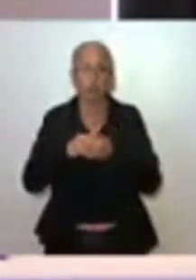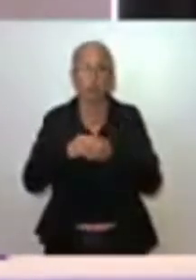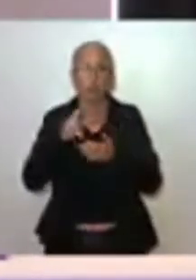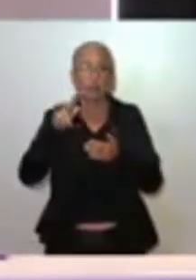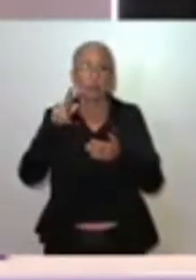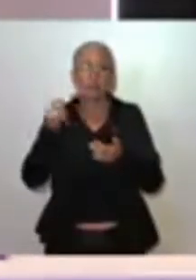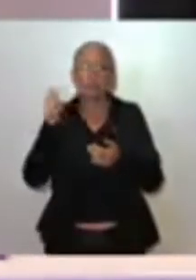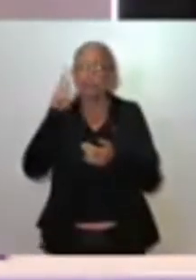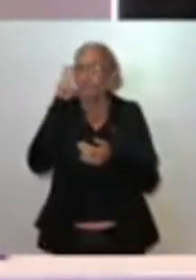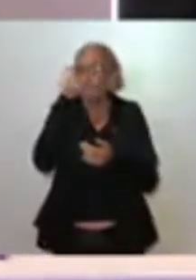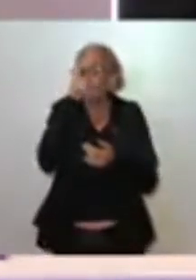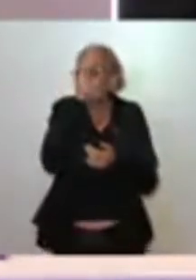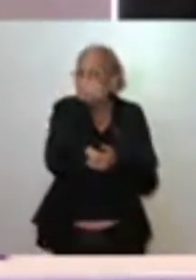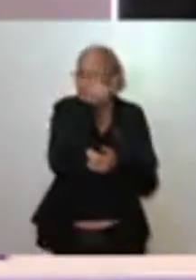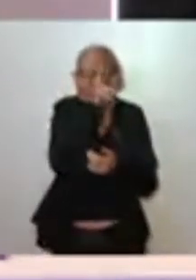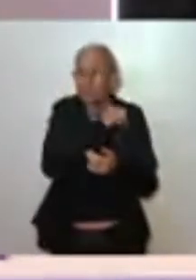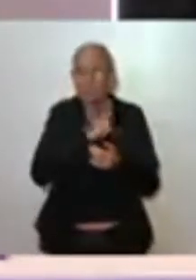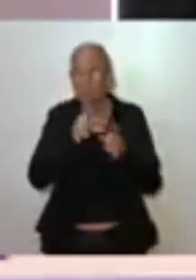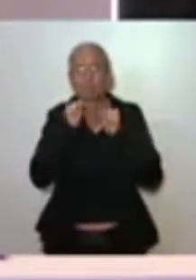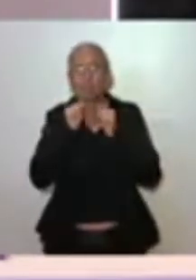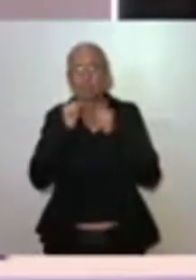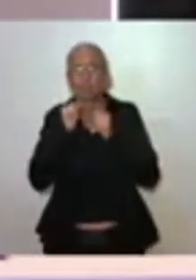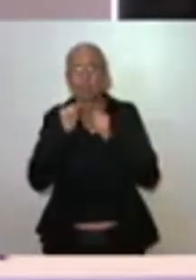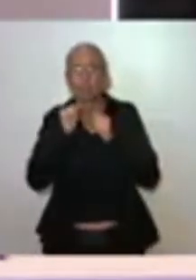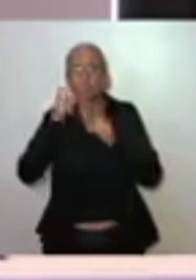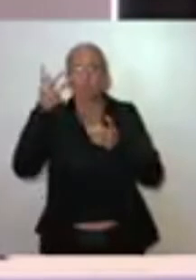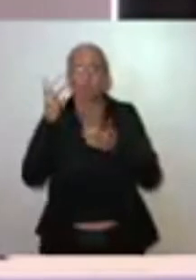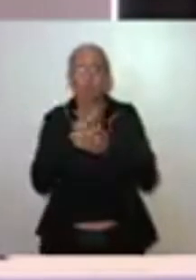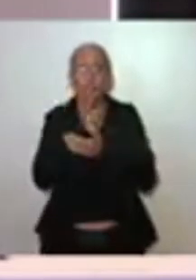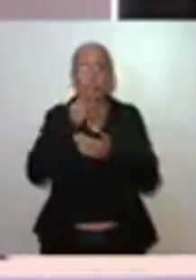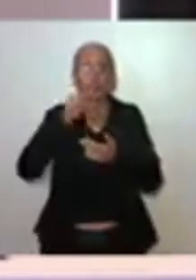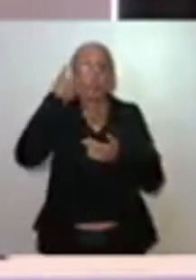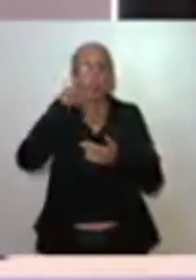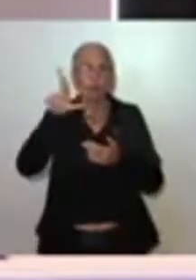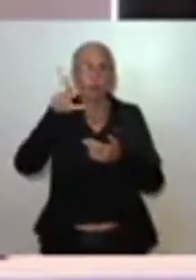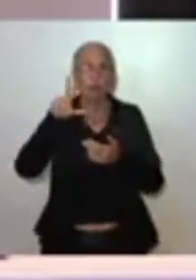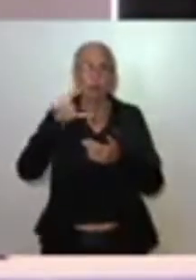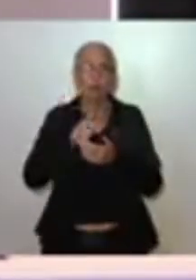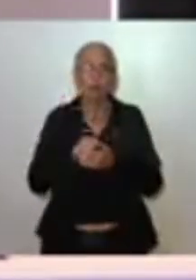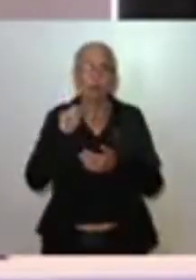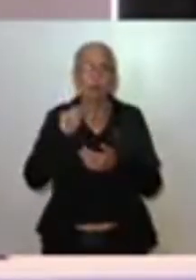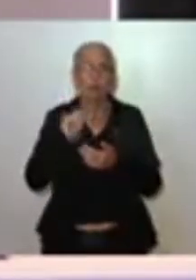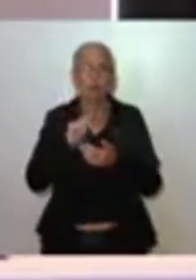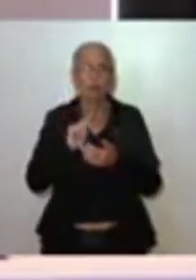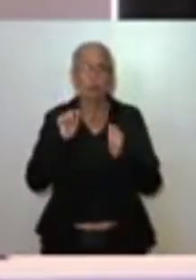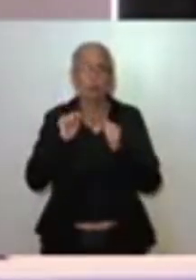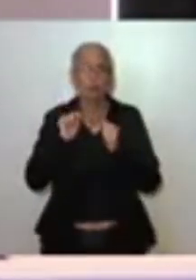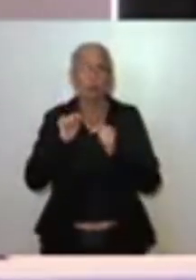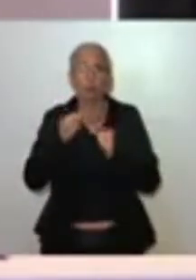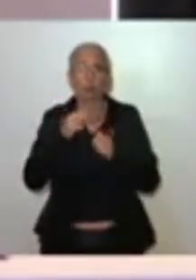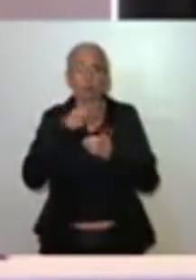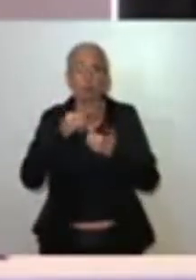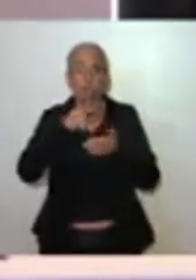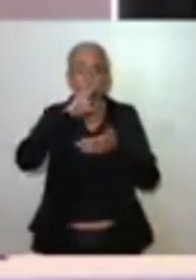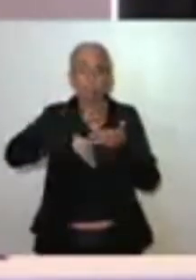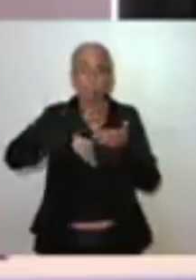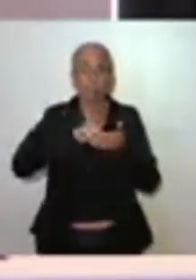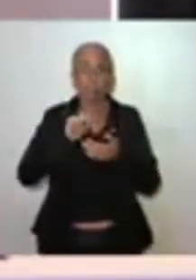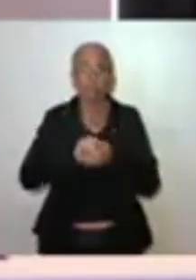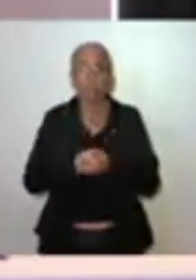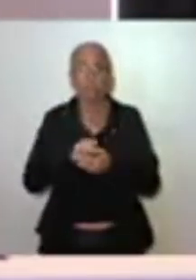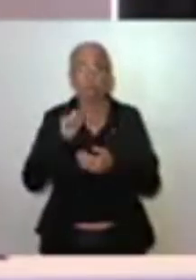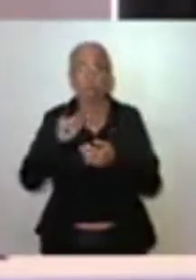improvável que possa haver fraude porque o único momento passível de fraude é o programa Oi